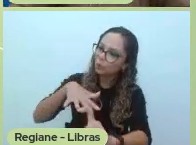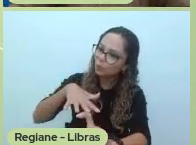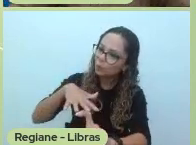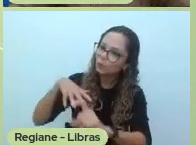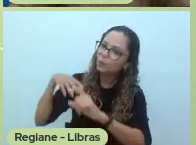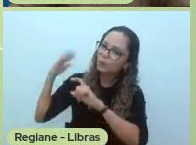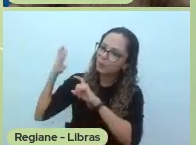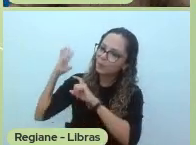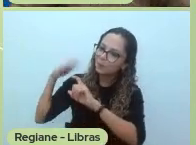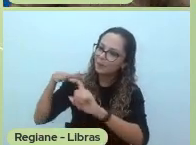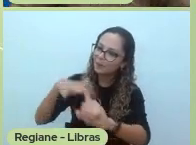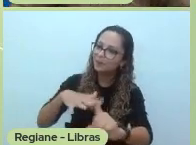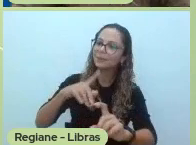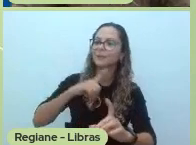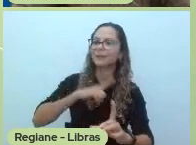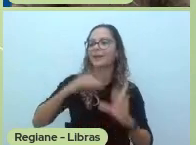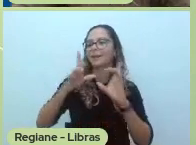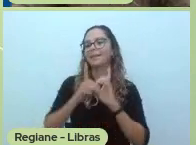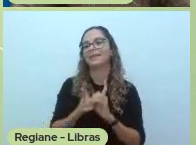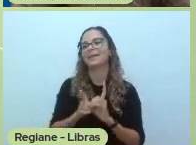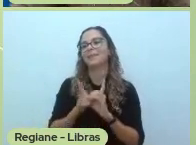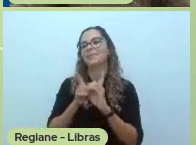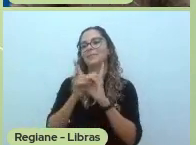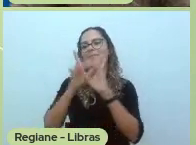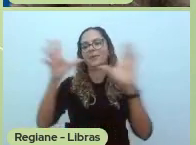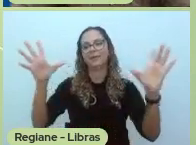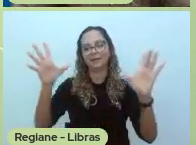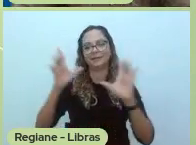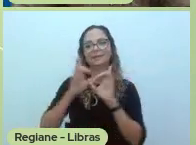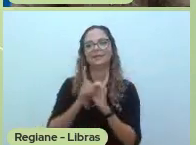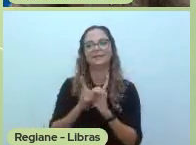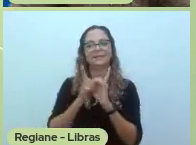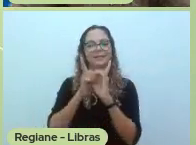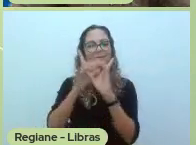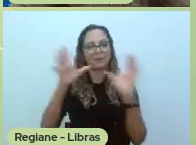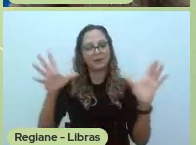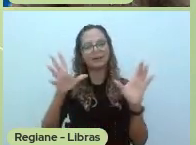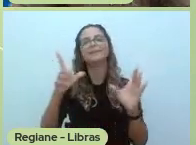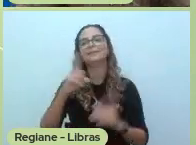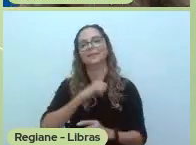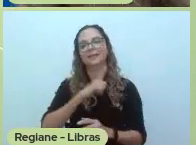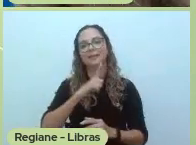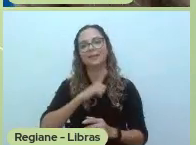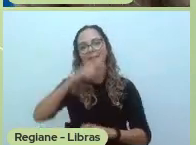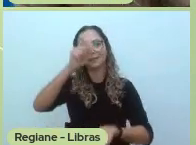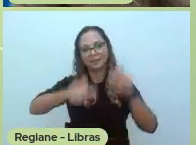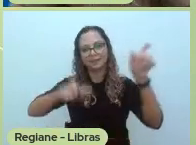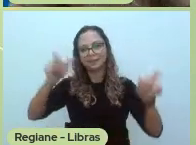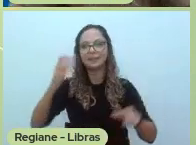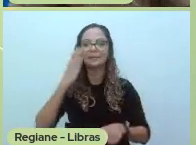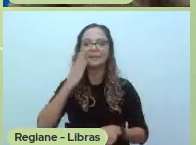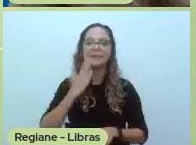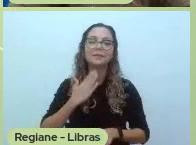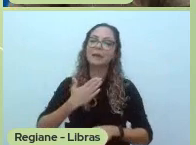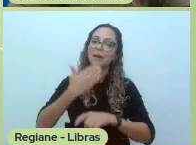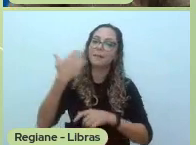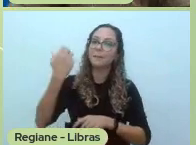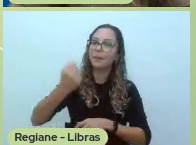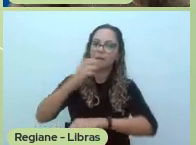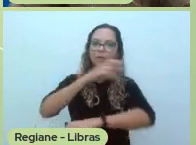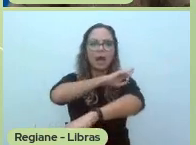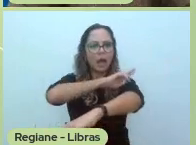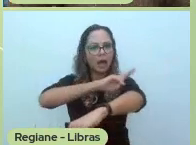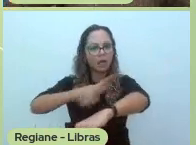está no poder são pessoas brancas, na maioria homens. Existe o racismo estrutural, a gente não